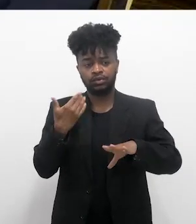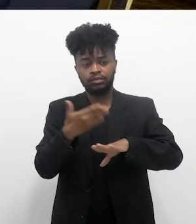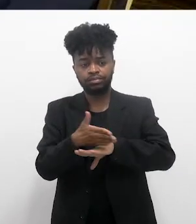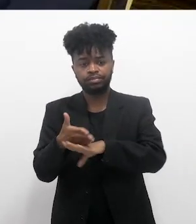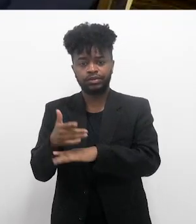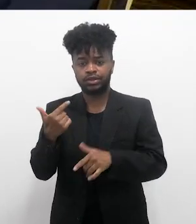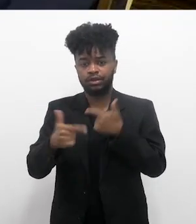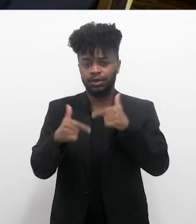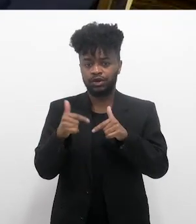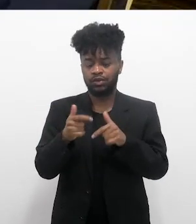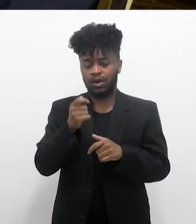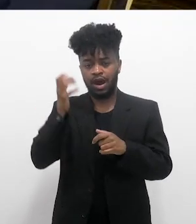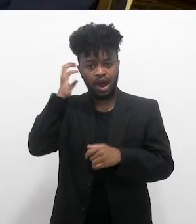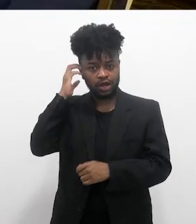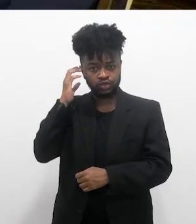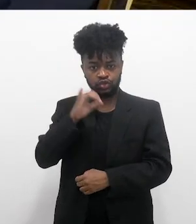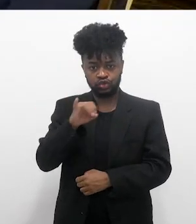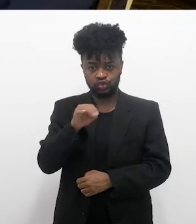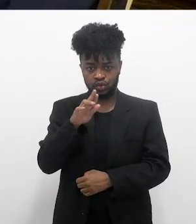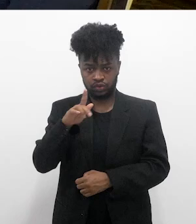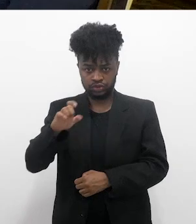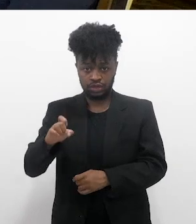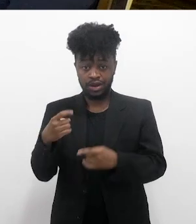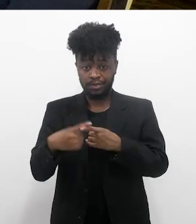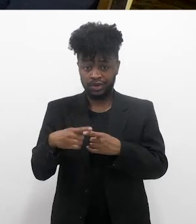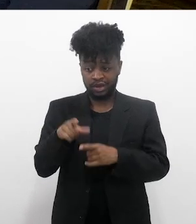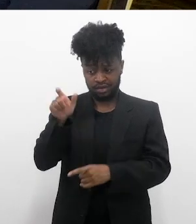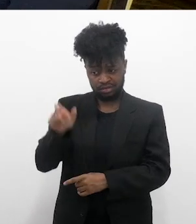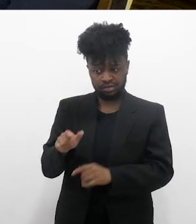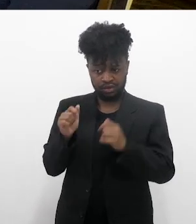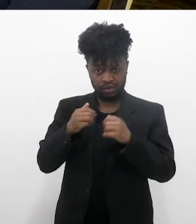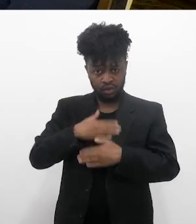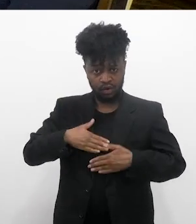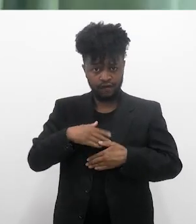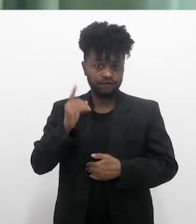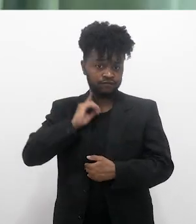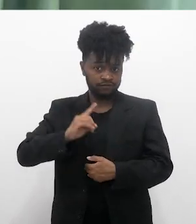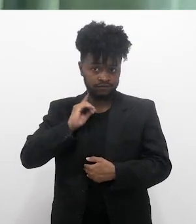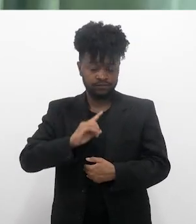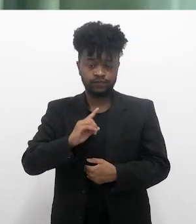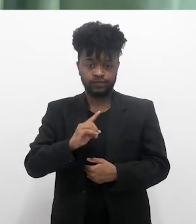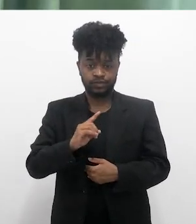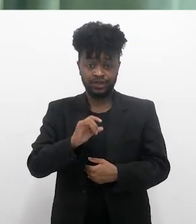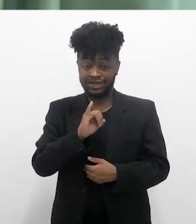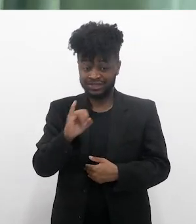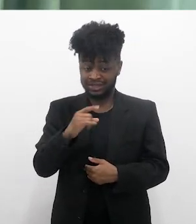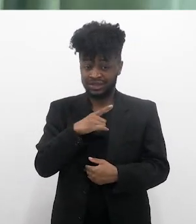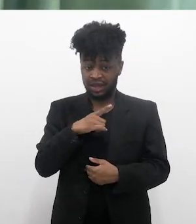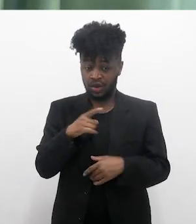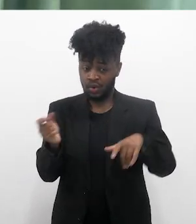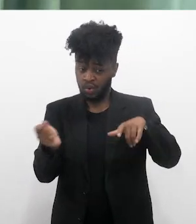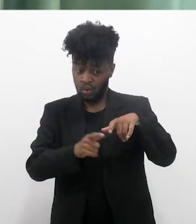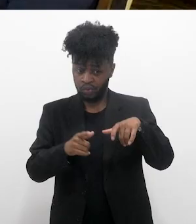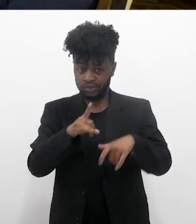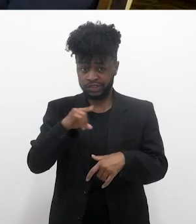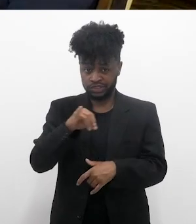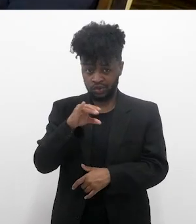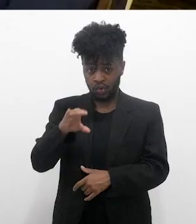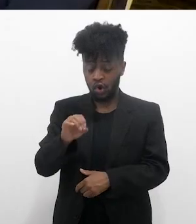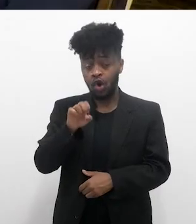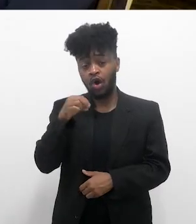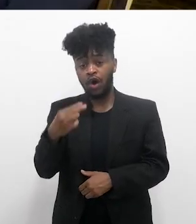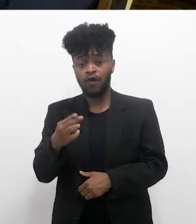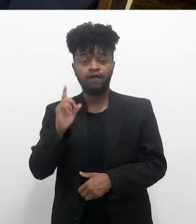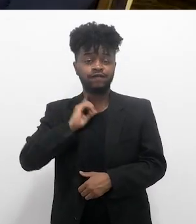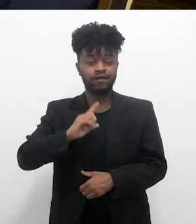Era o Jorge Cury. Porque ele, como rubro-negro, quando era gol do Zico, Ou o gol do Flamengo, ele ficava 50